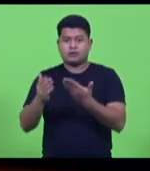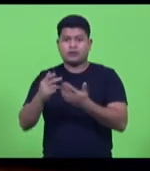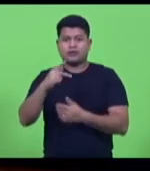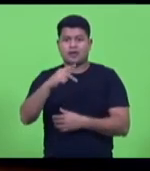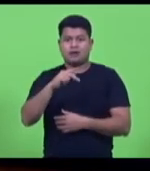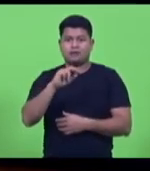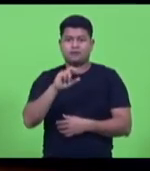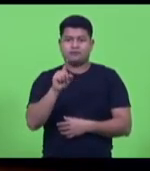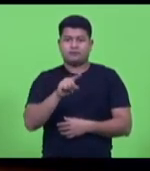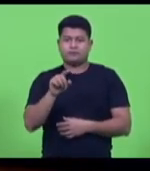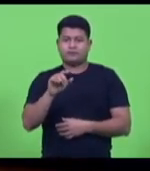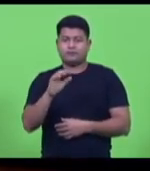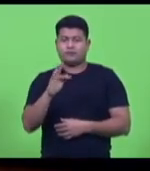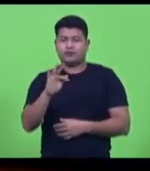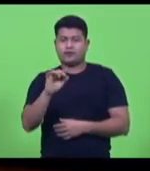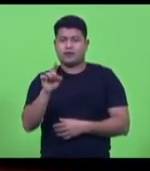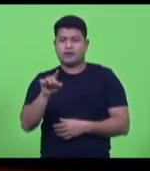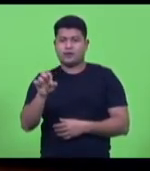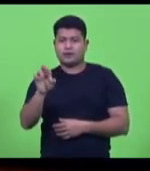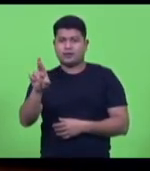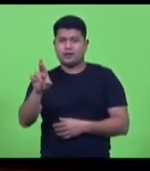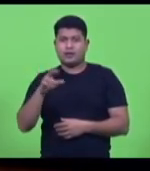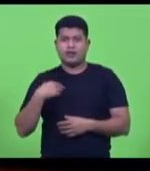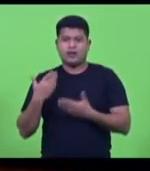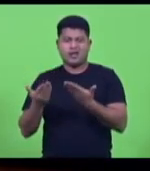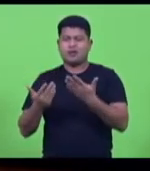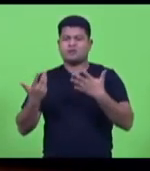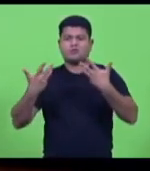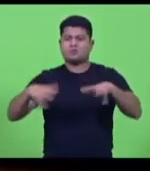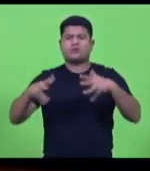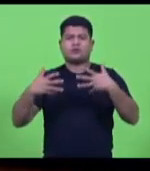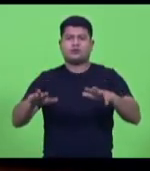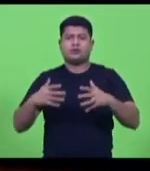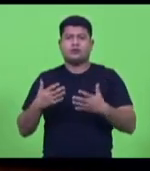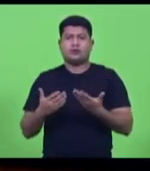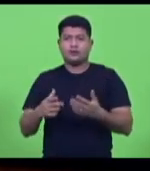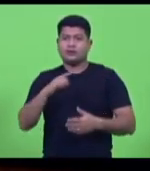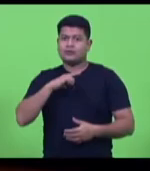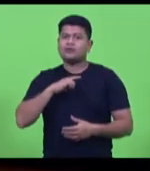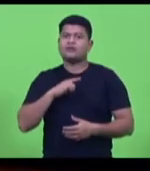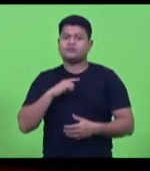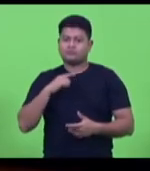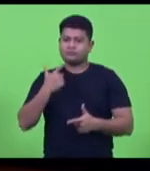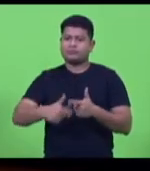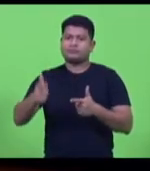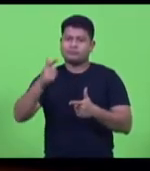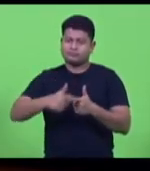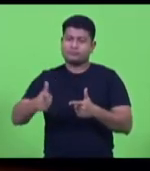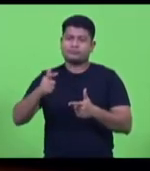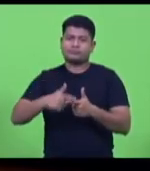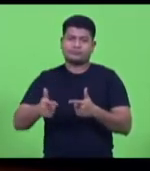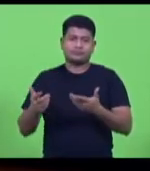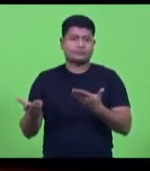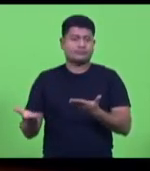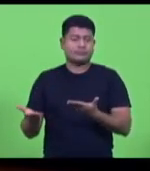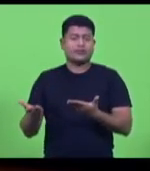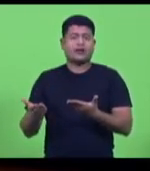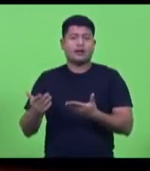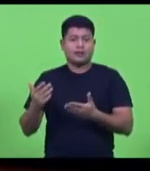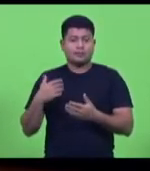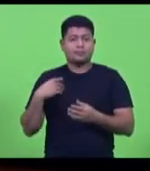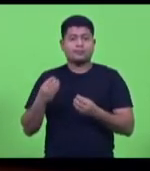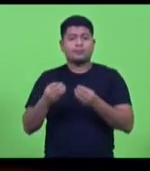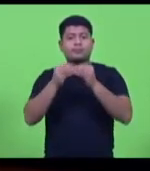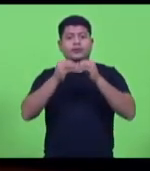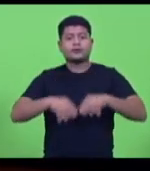não comprou, não quis, negou, traz consequências para o cidadão brasileiro, para o